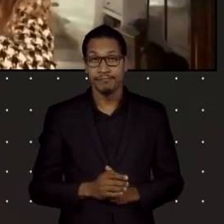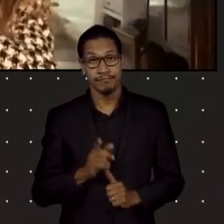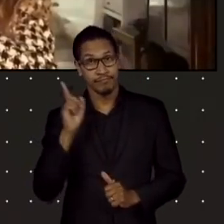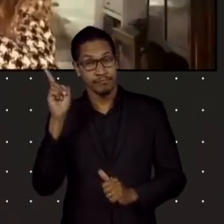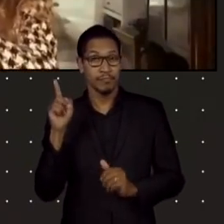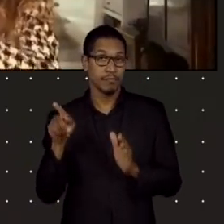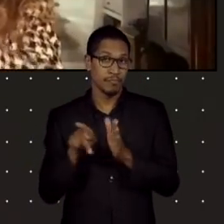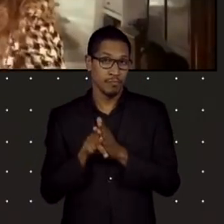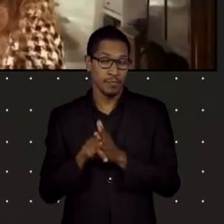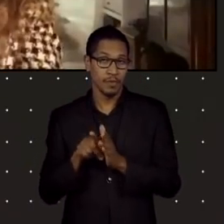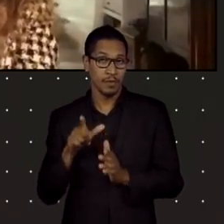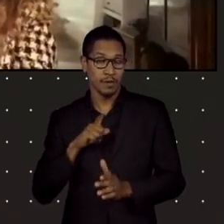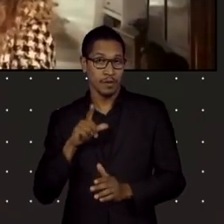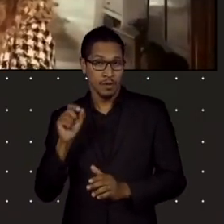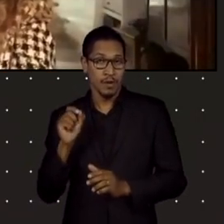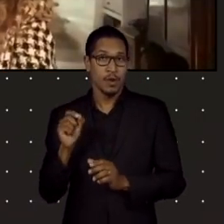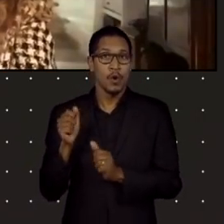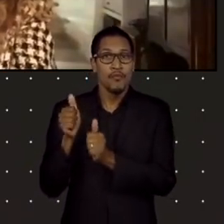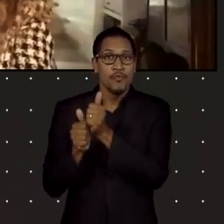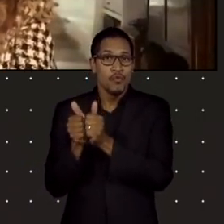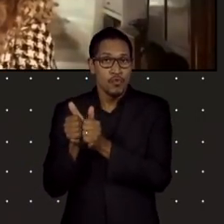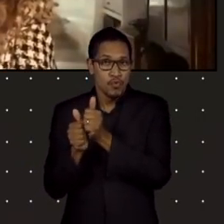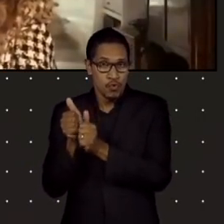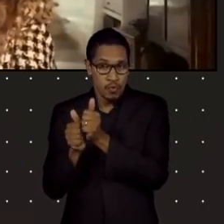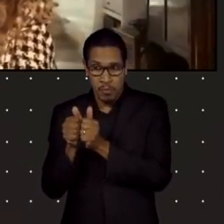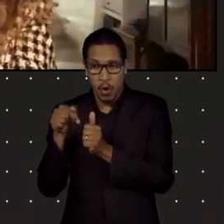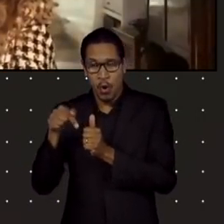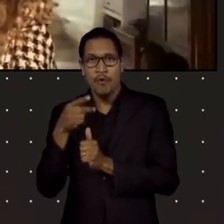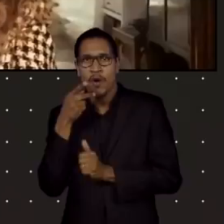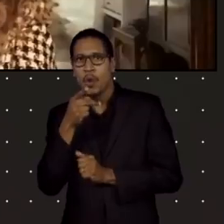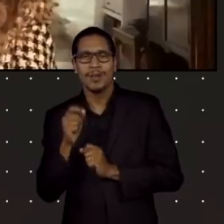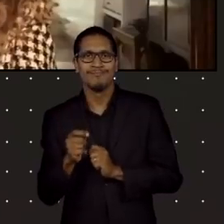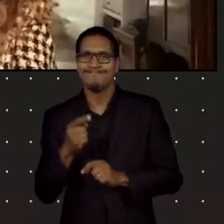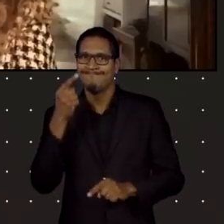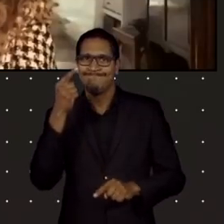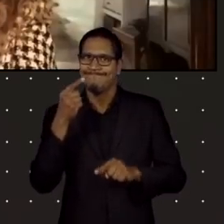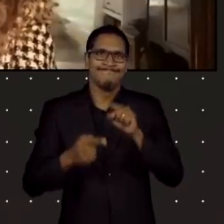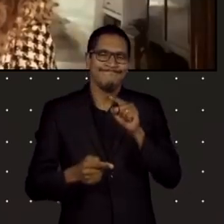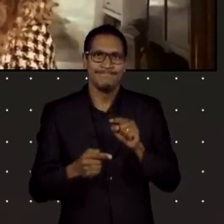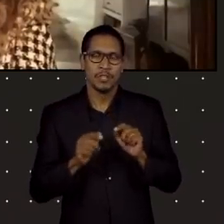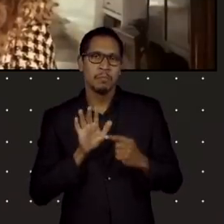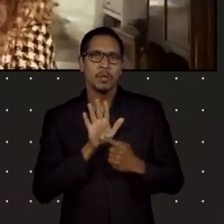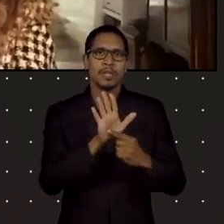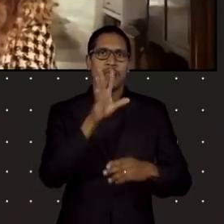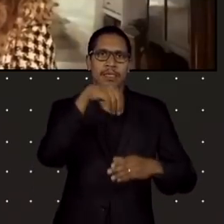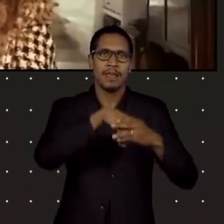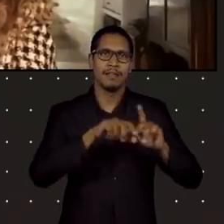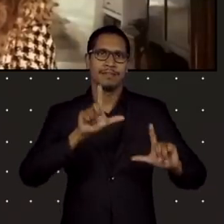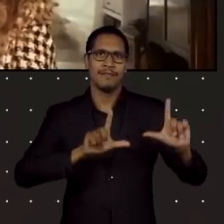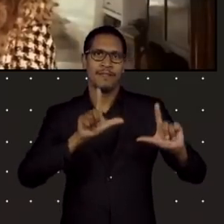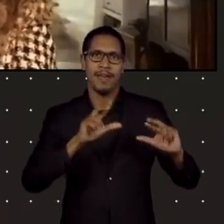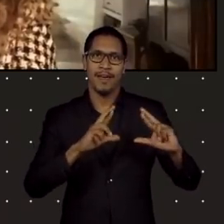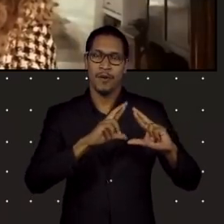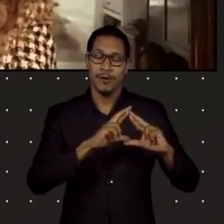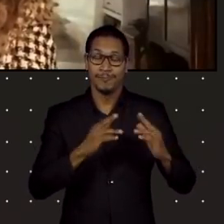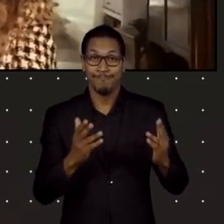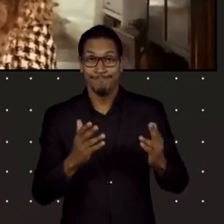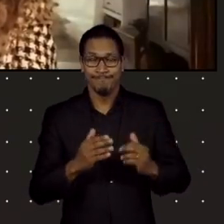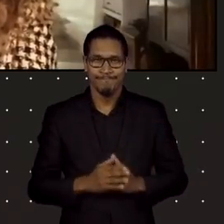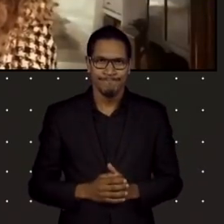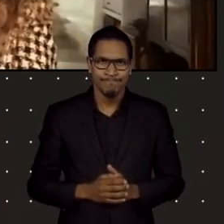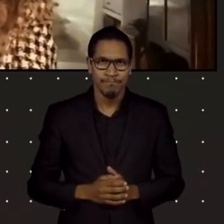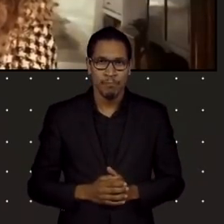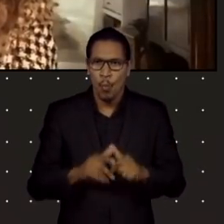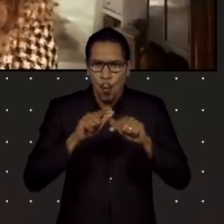Futebol, daquela data em diante, estaria proibindo a Record de transmitir os jogos. Aí criou um buraco